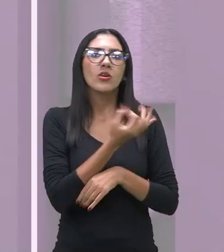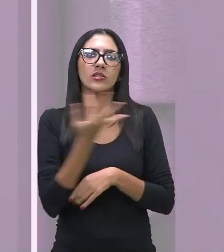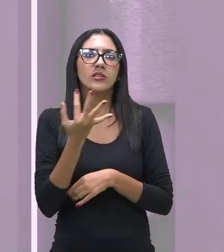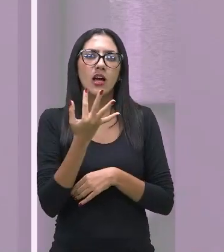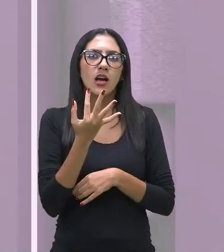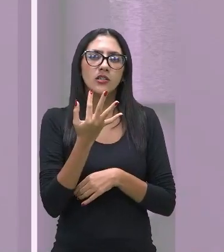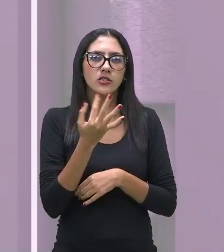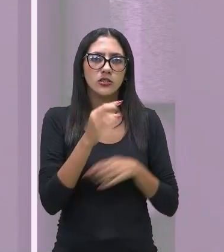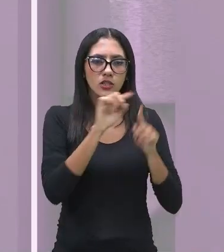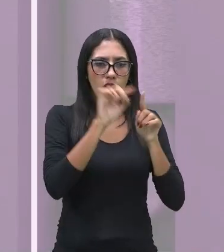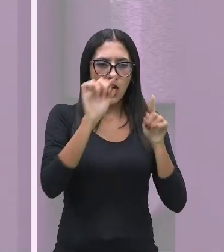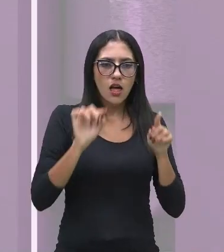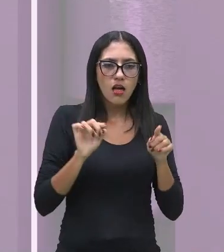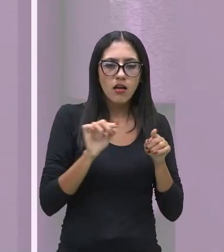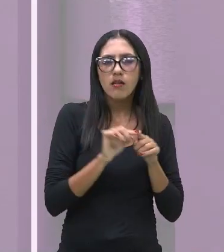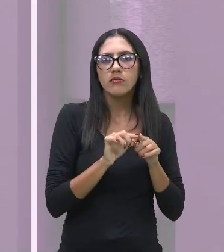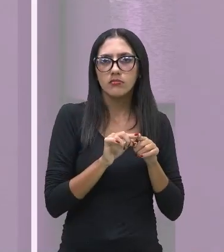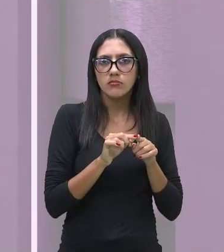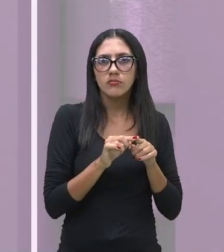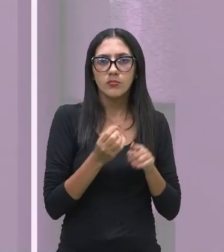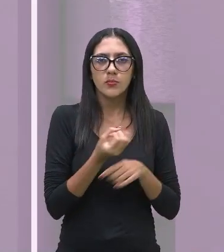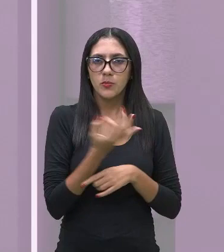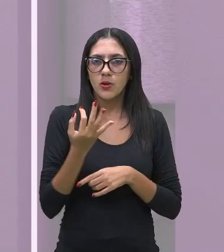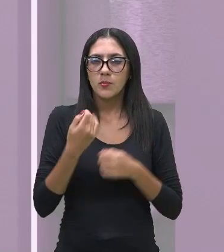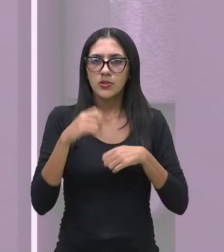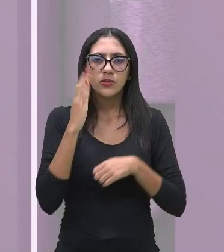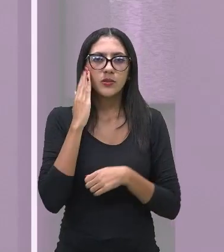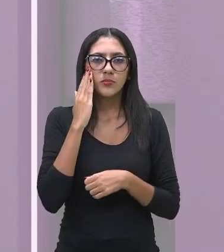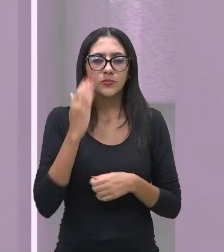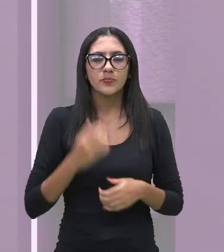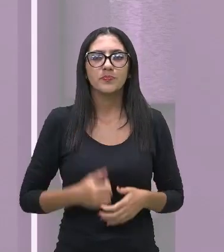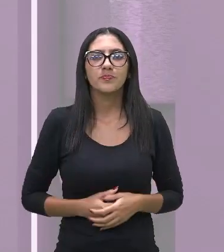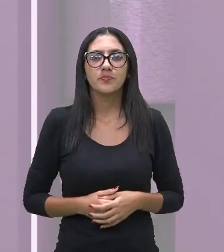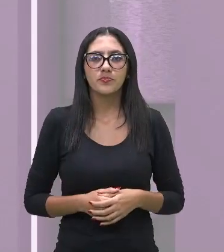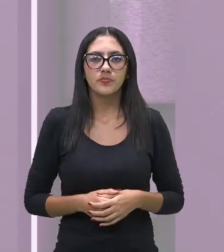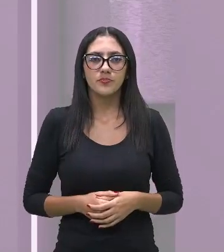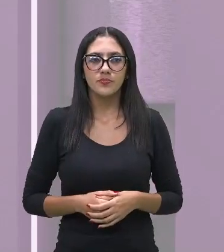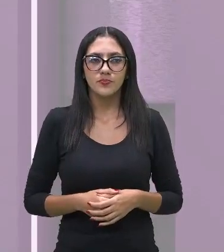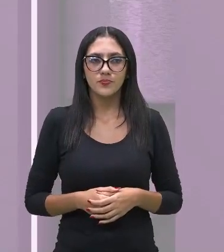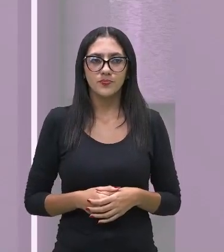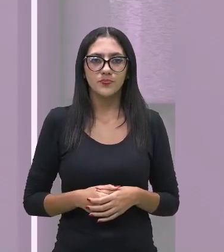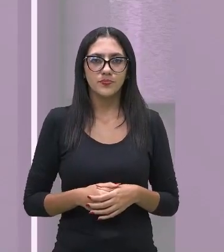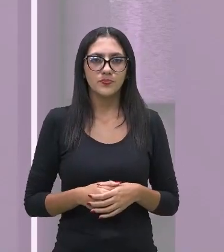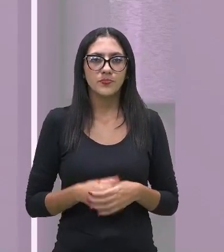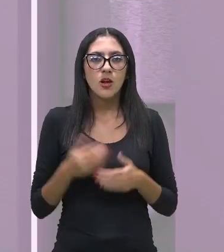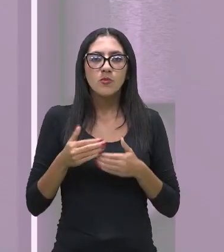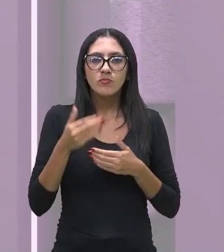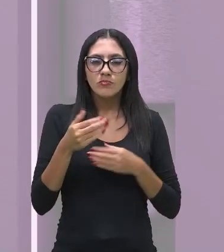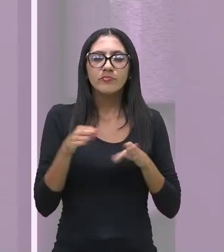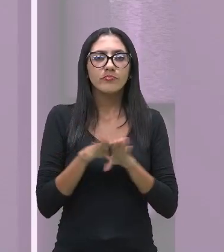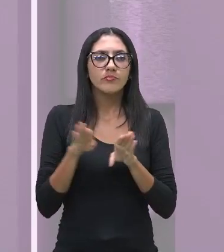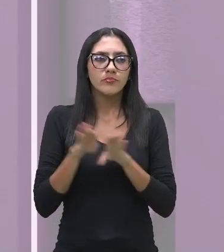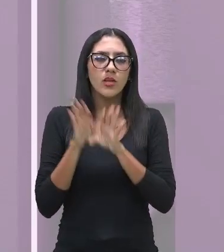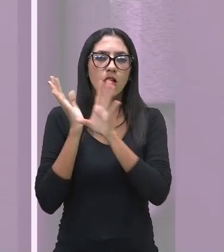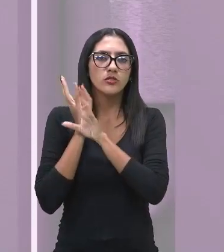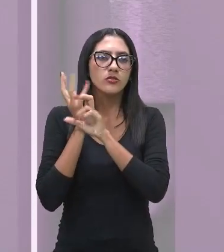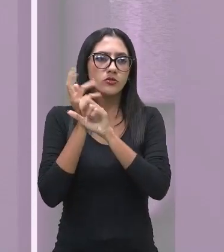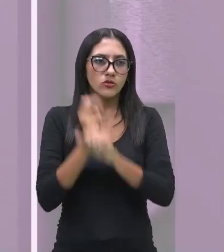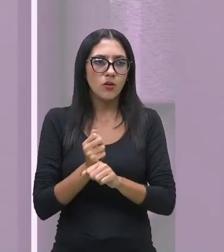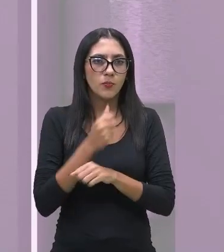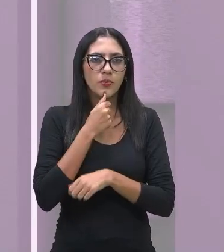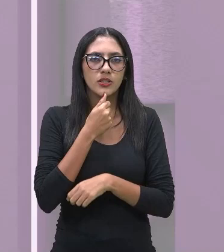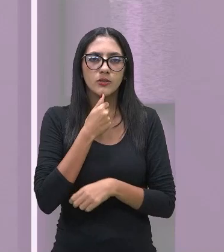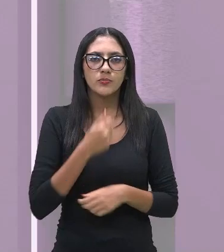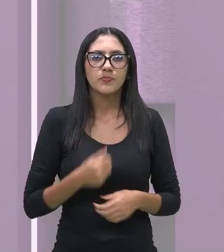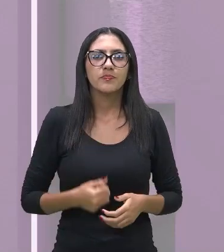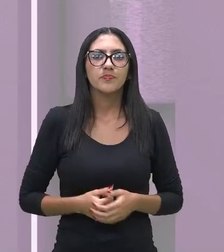bem? Mas avançando agora aí nos nossos estudos, nós vamos ainda falar um pouco sobre soma dos ângulos internos. Eu gostaria